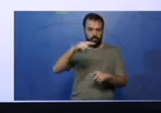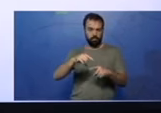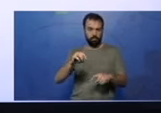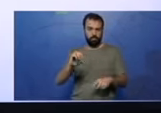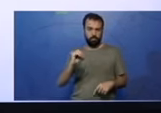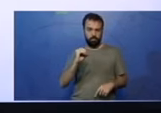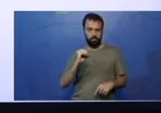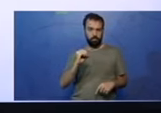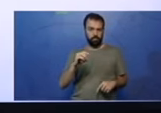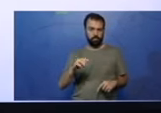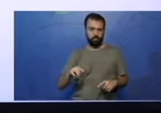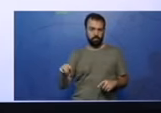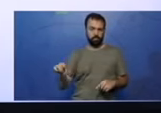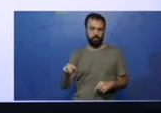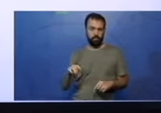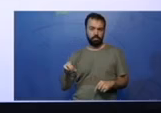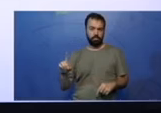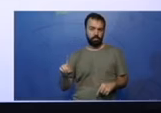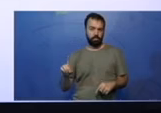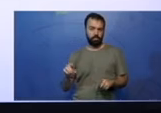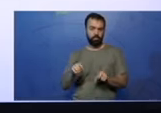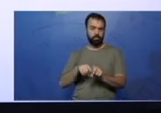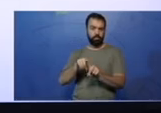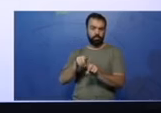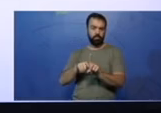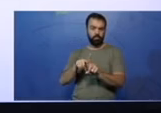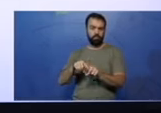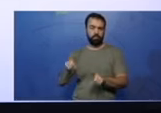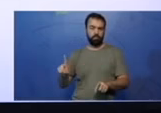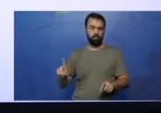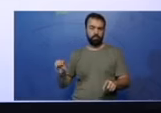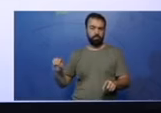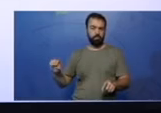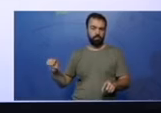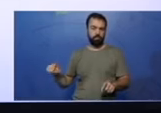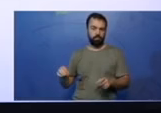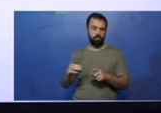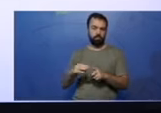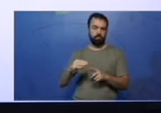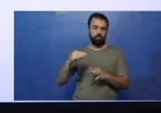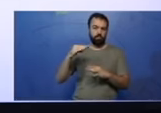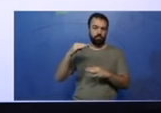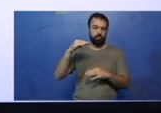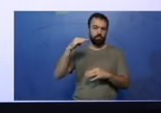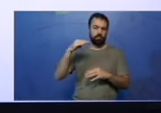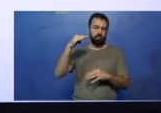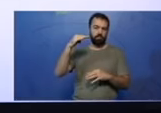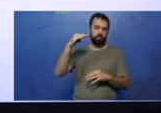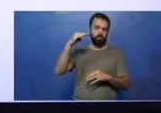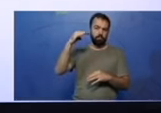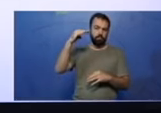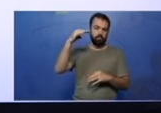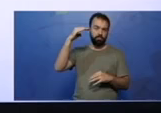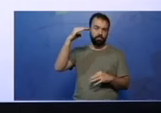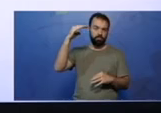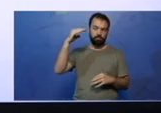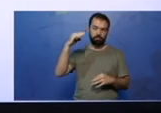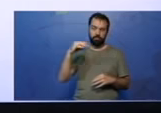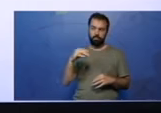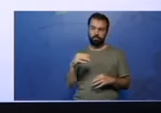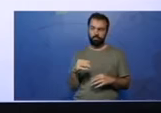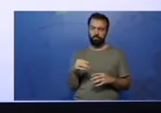que a altitude aumenta, a camada de ar sobre o local vai diminuindo e, consequentemente, a pressão exercida pelo